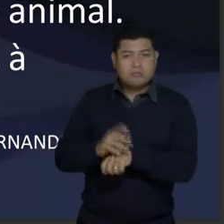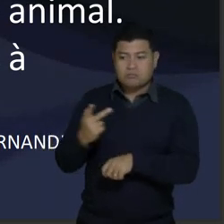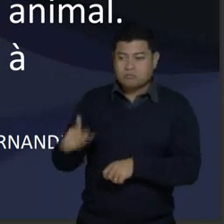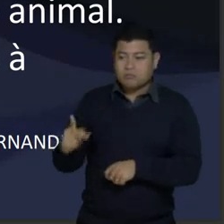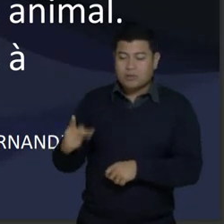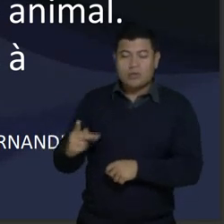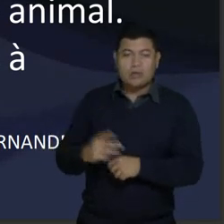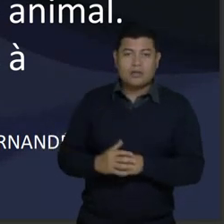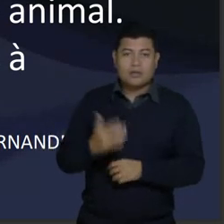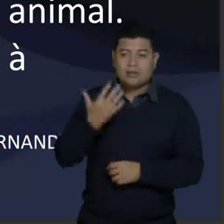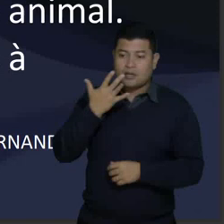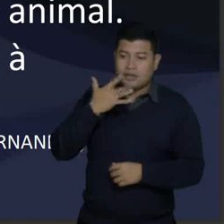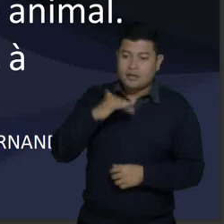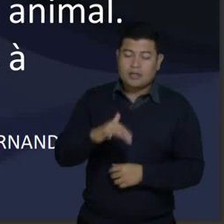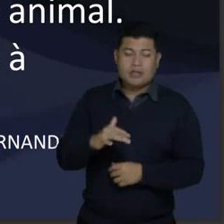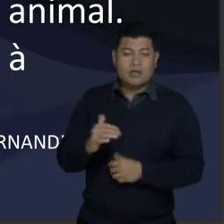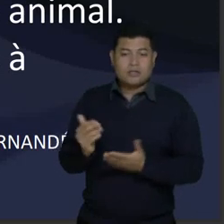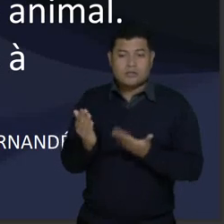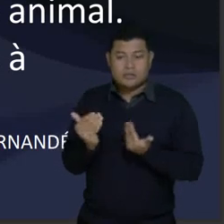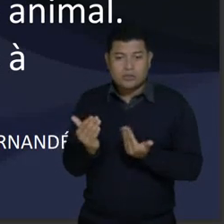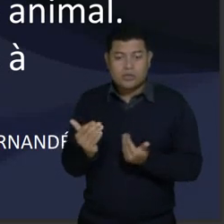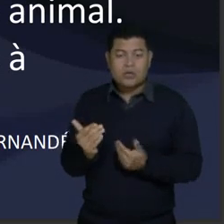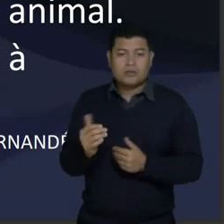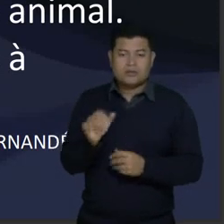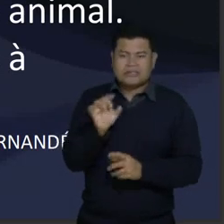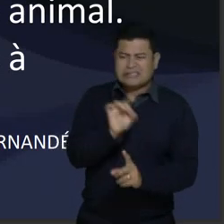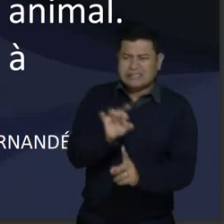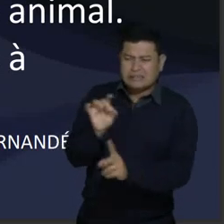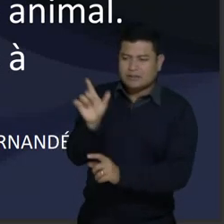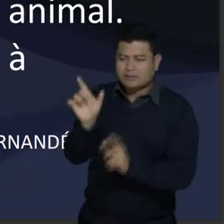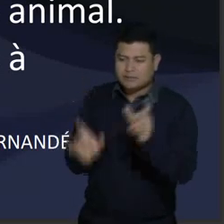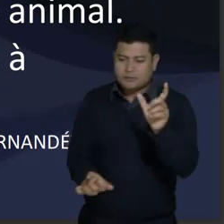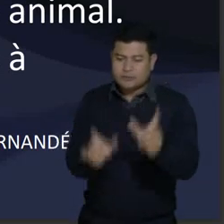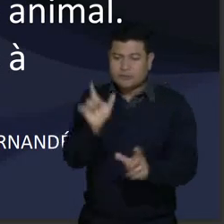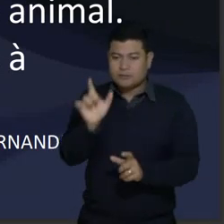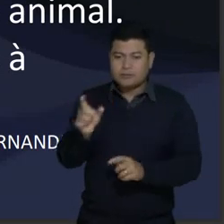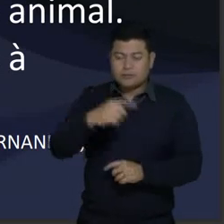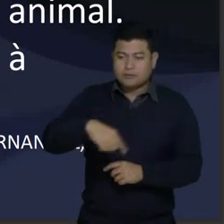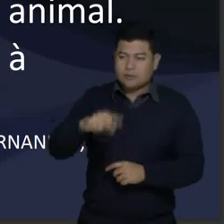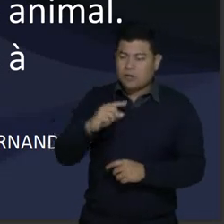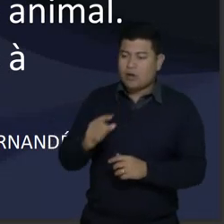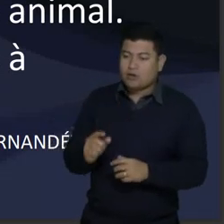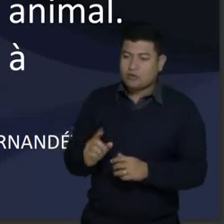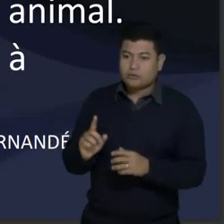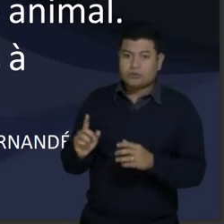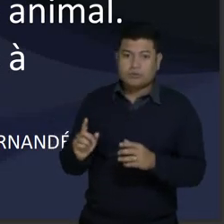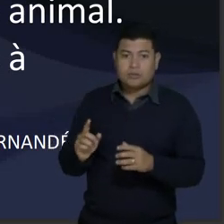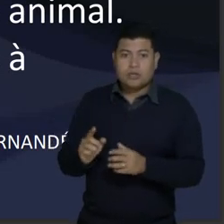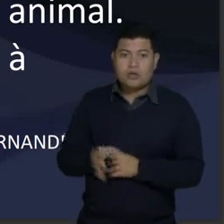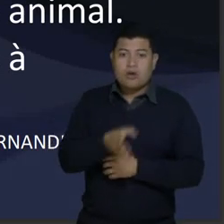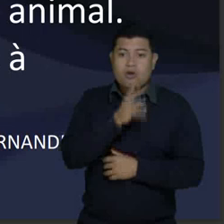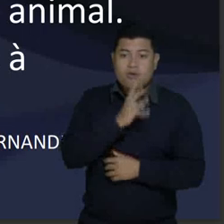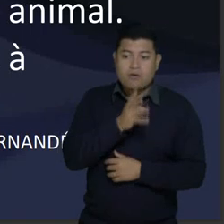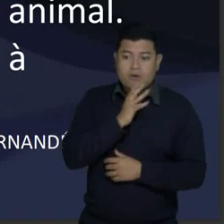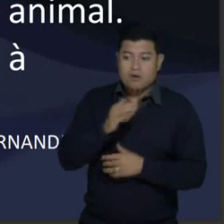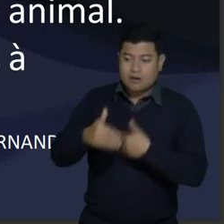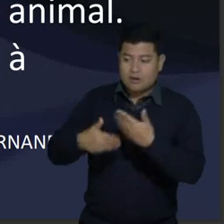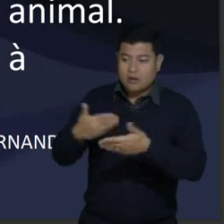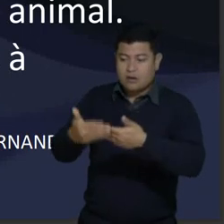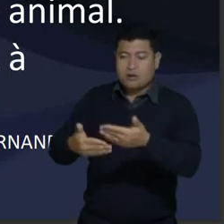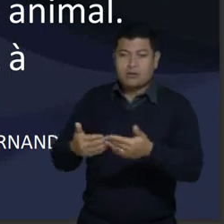cada adolescente a cada pessoa que entra na nossa vida que entra para uma intervenção ou para uma